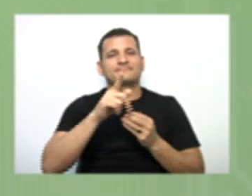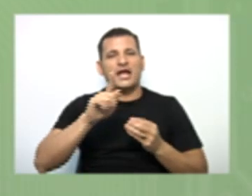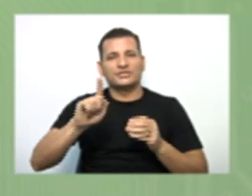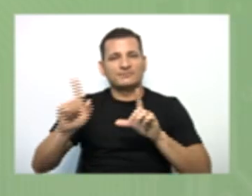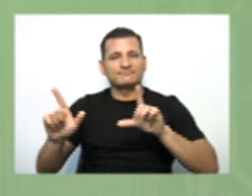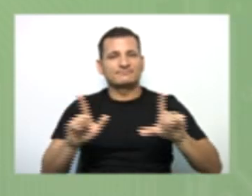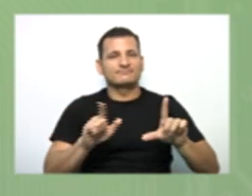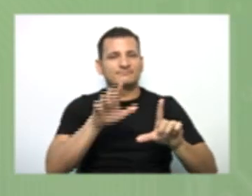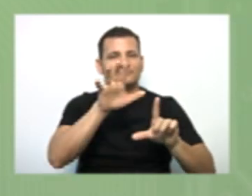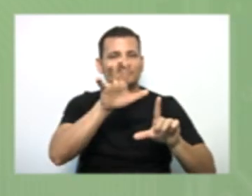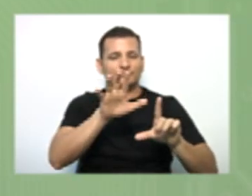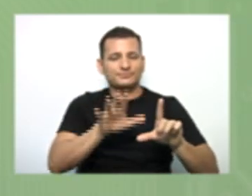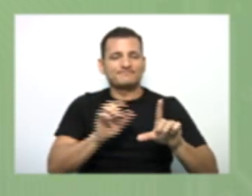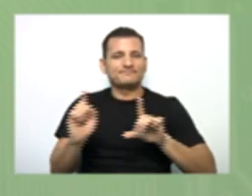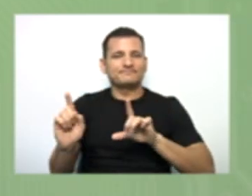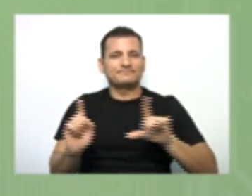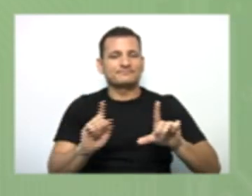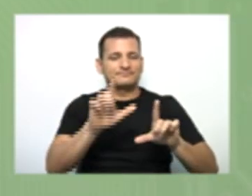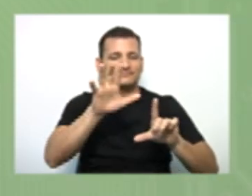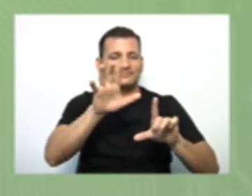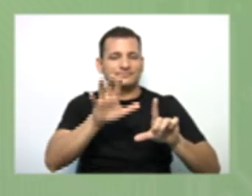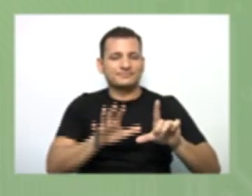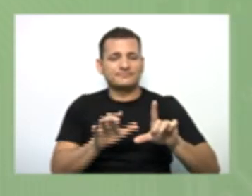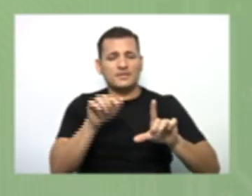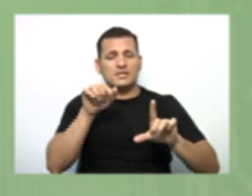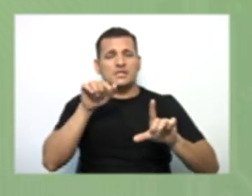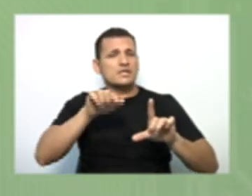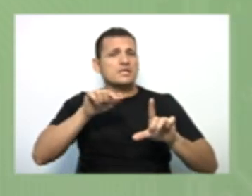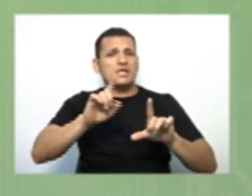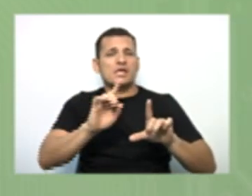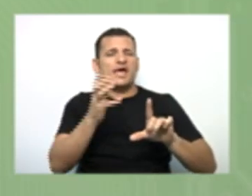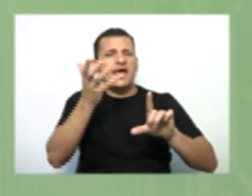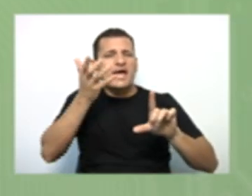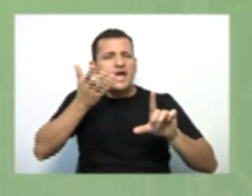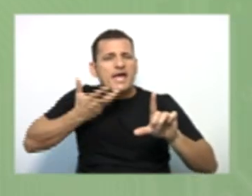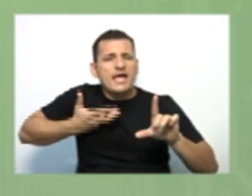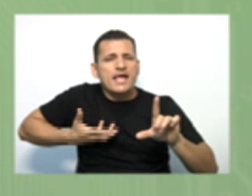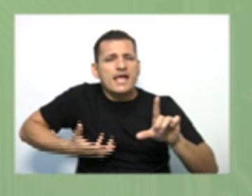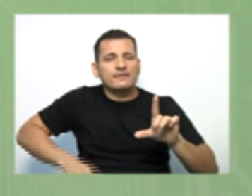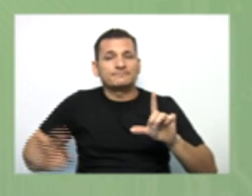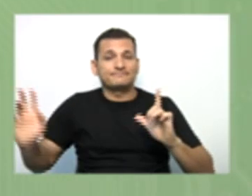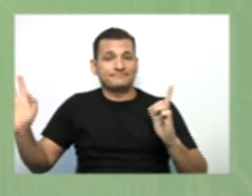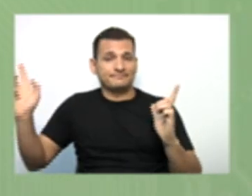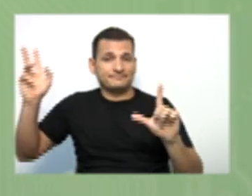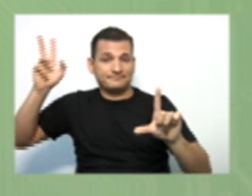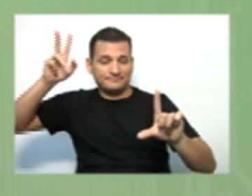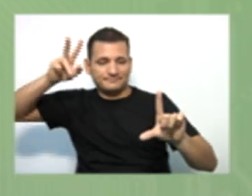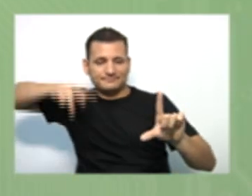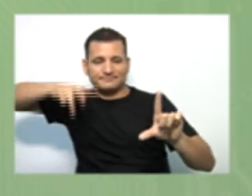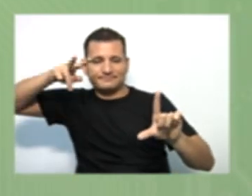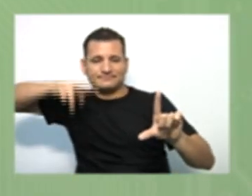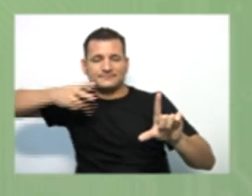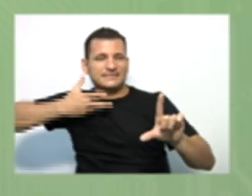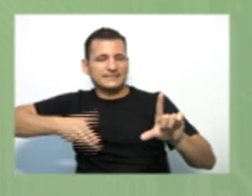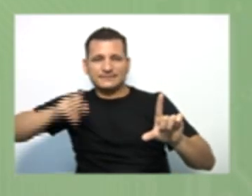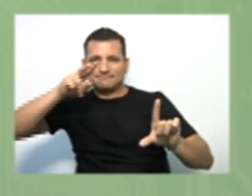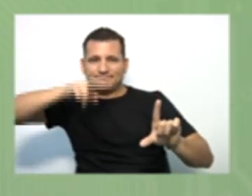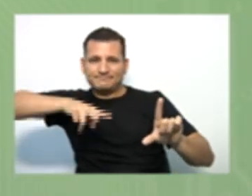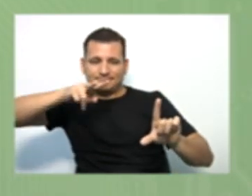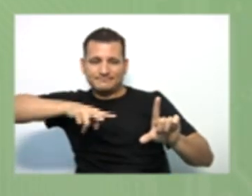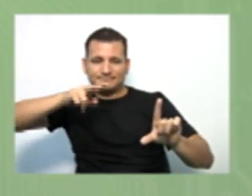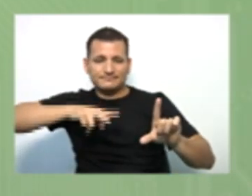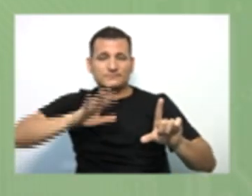página inicial que não canse a visão do meu cliente. Então, mantenha seu